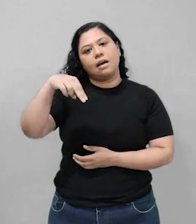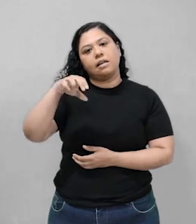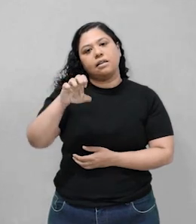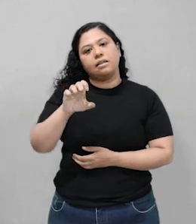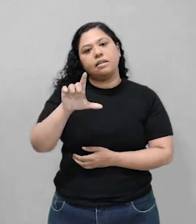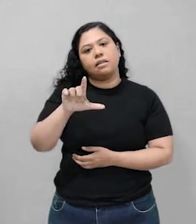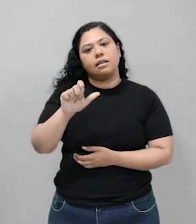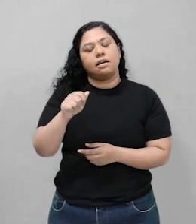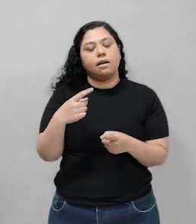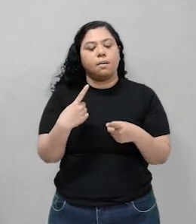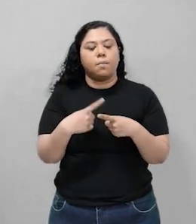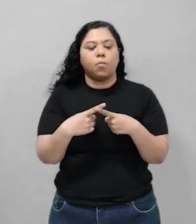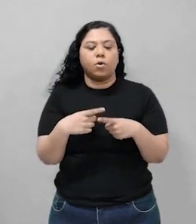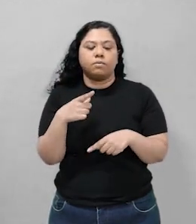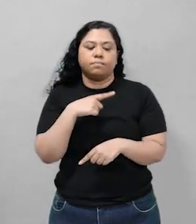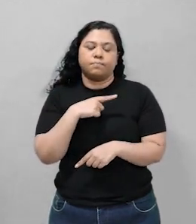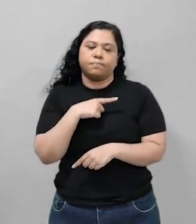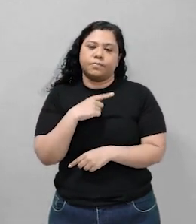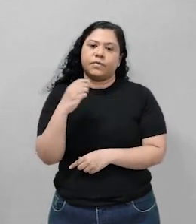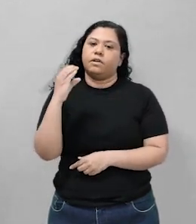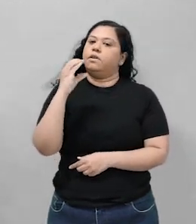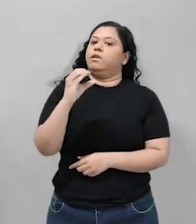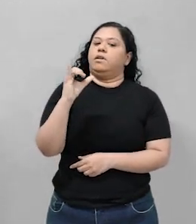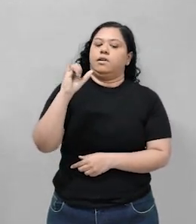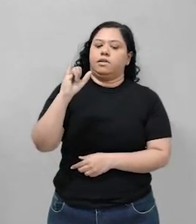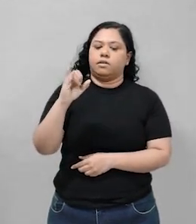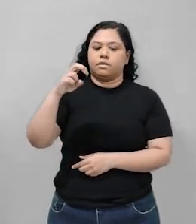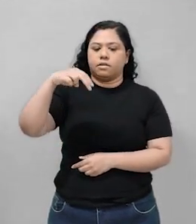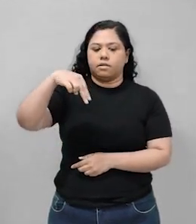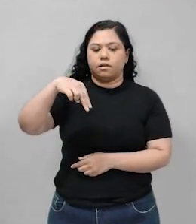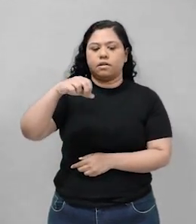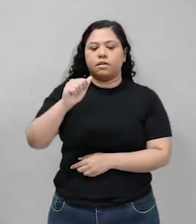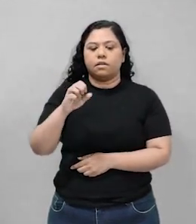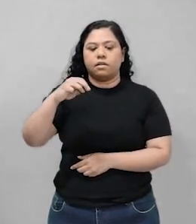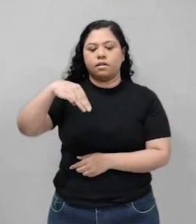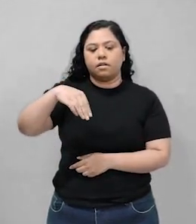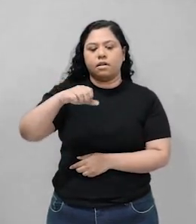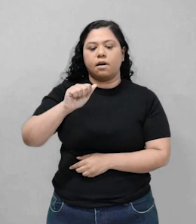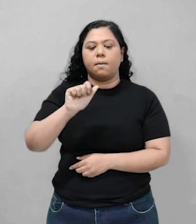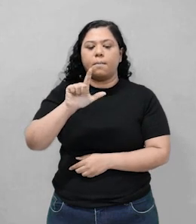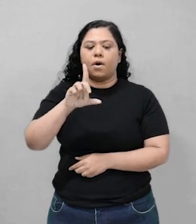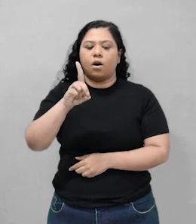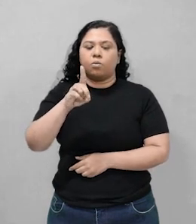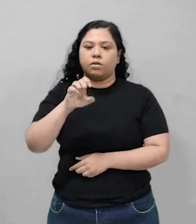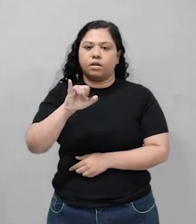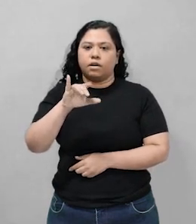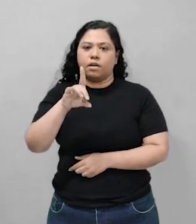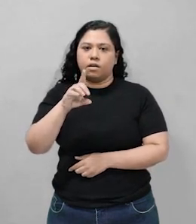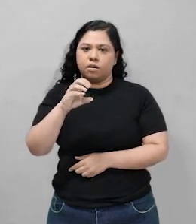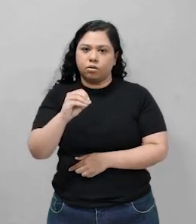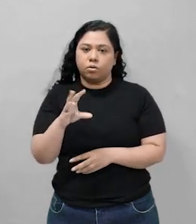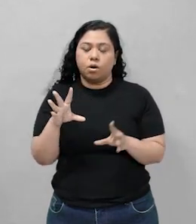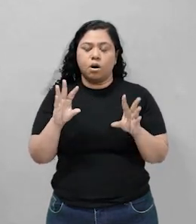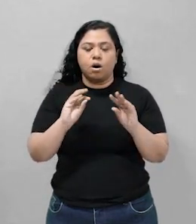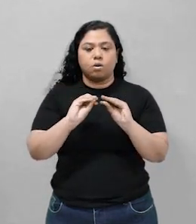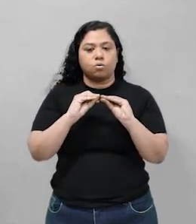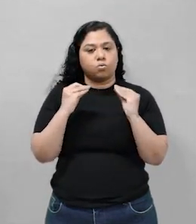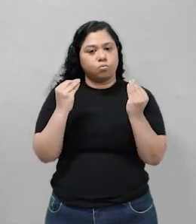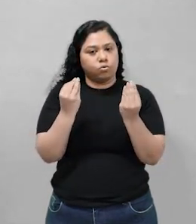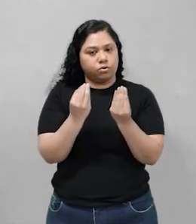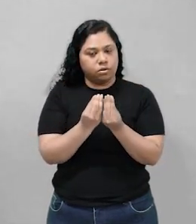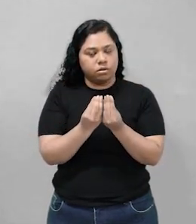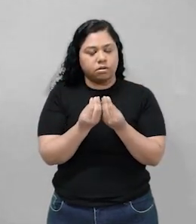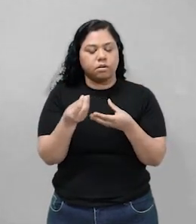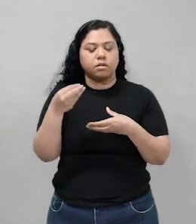cinamaldeído. Ou seja, é uma estrutura que é um composto É uma substância orgânica e na sua